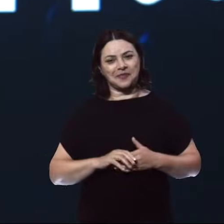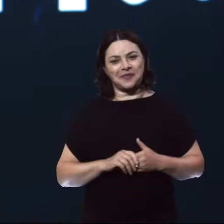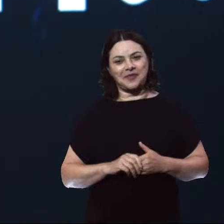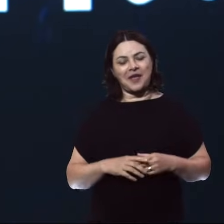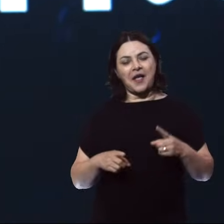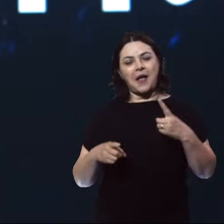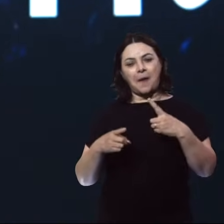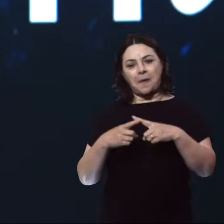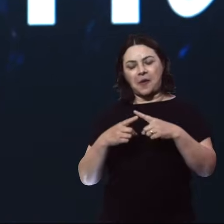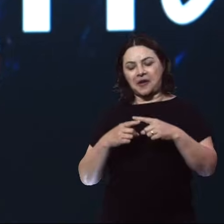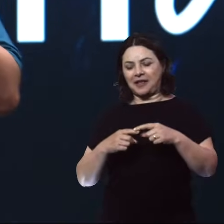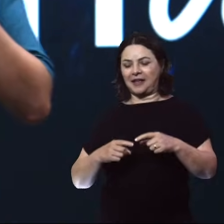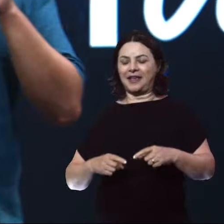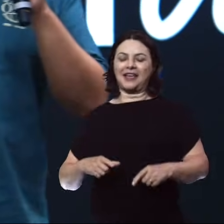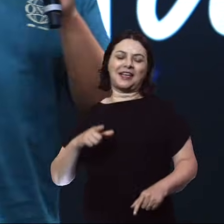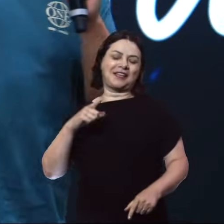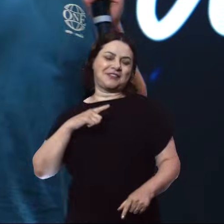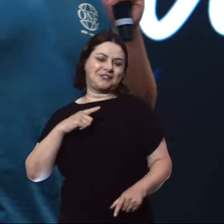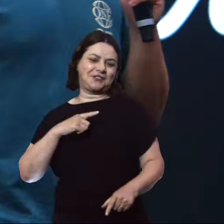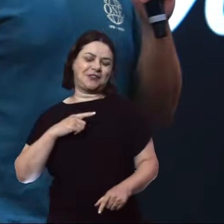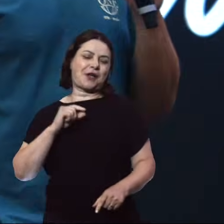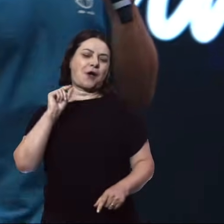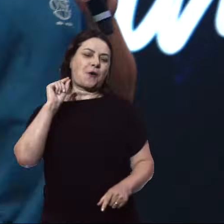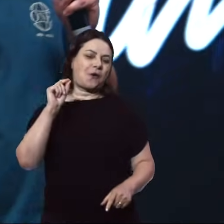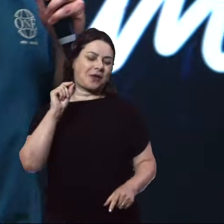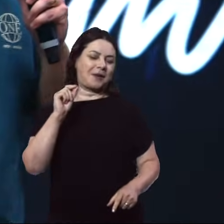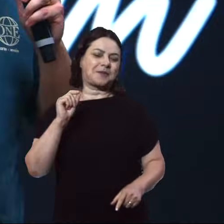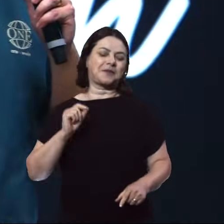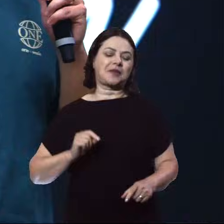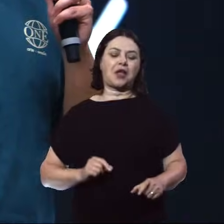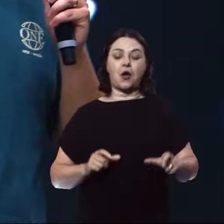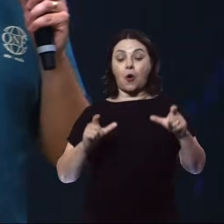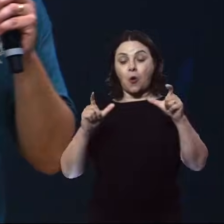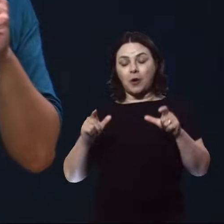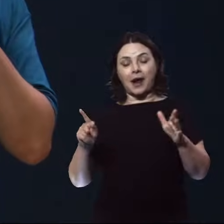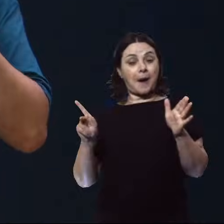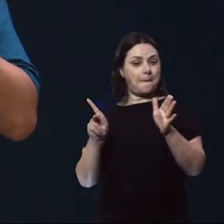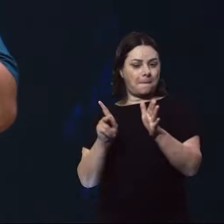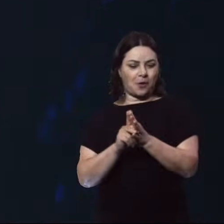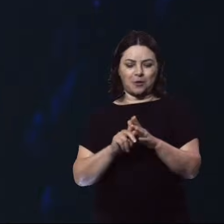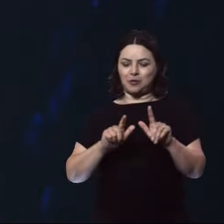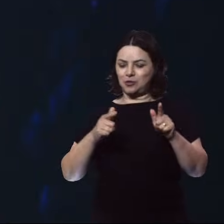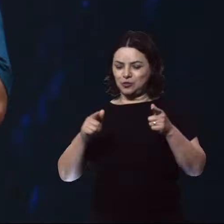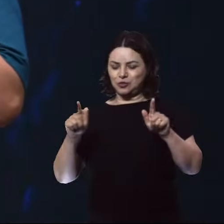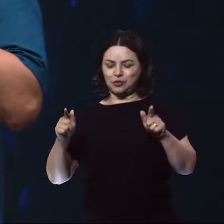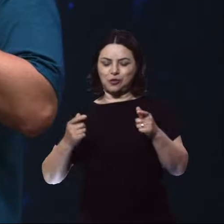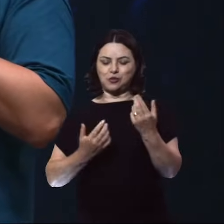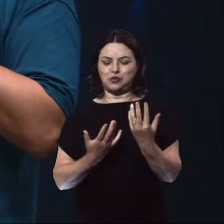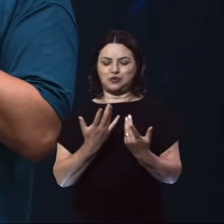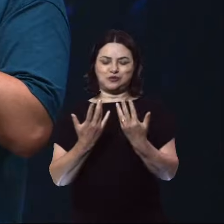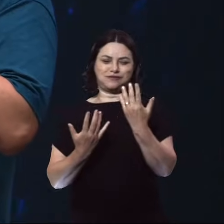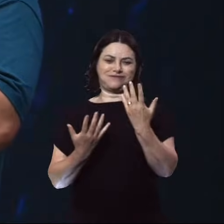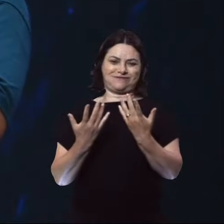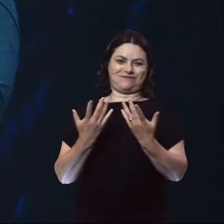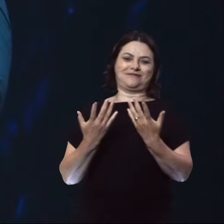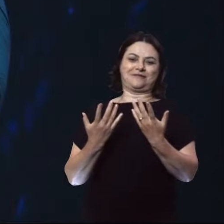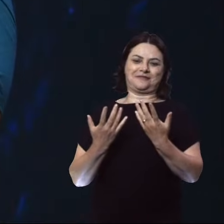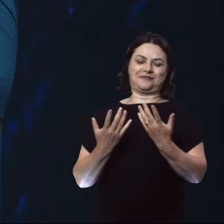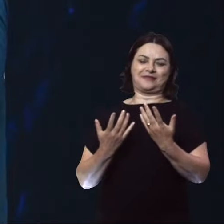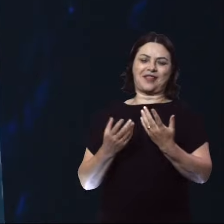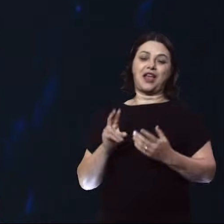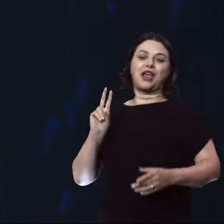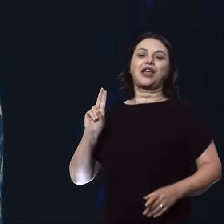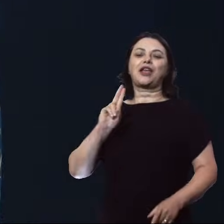Porque tinha lá um secador de cabelo. E aí eu fiz fogo com o secador. Eu sei, você pode